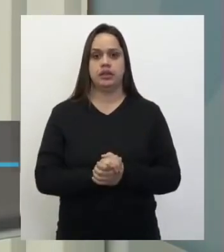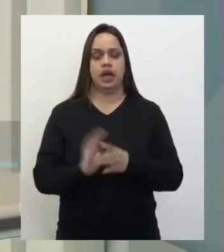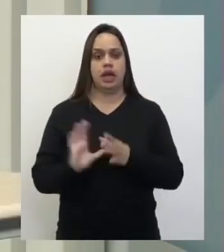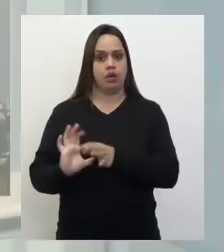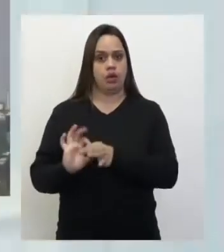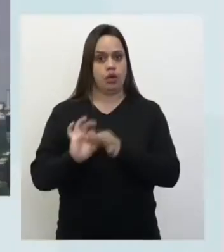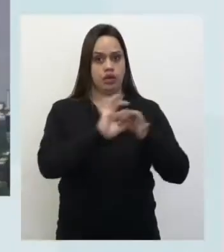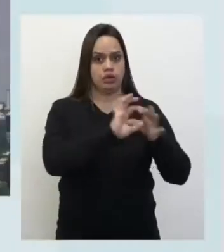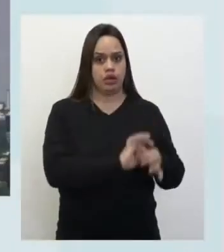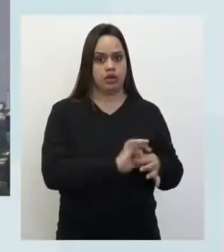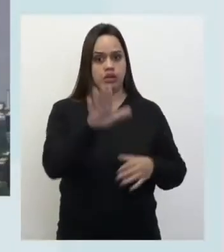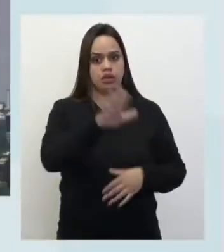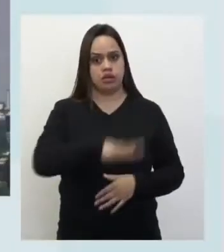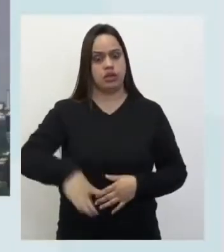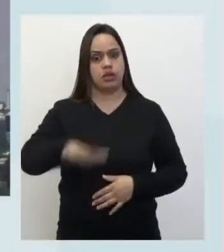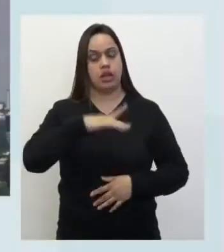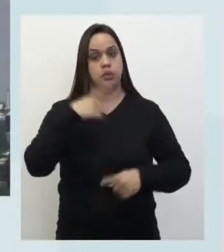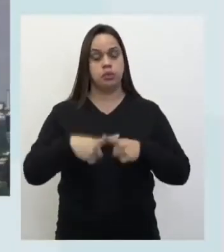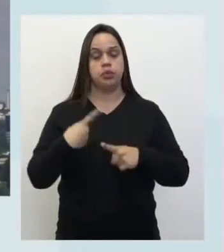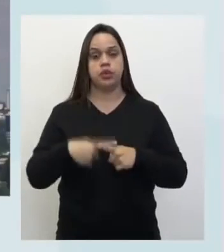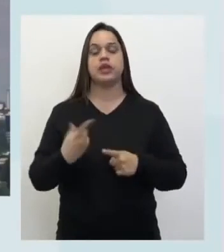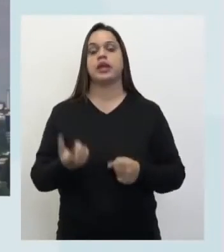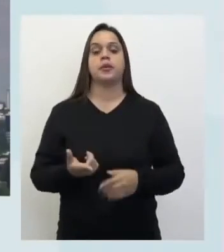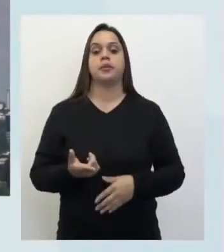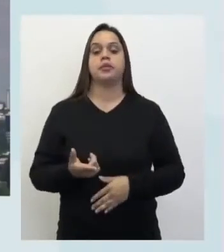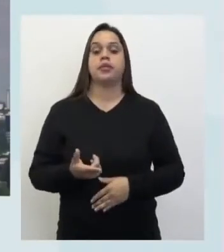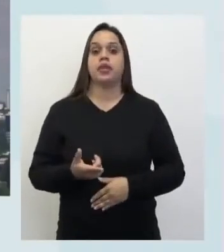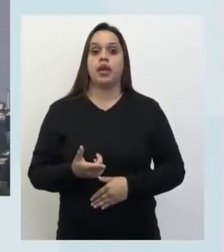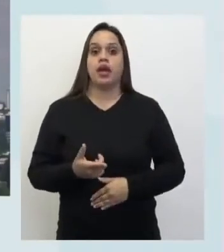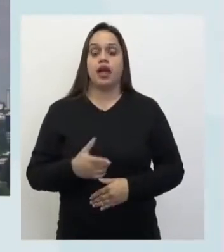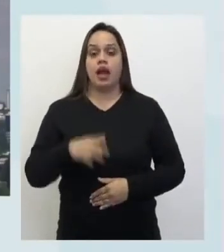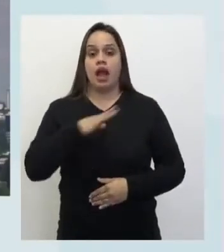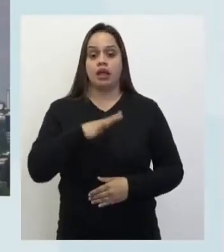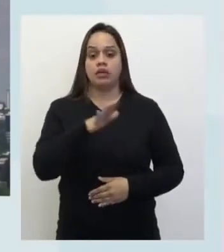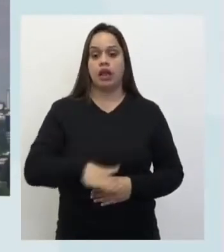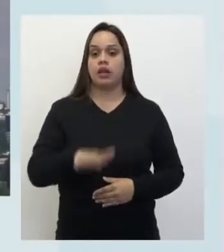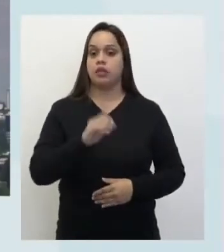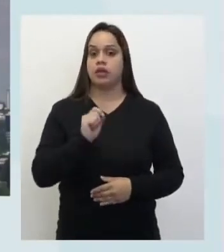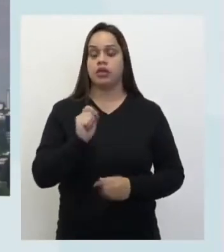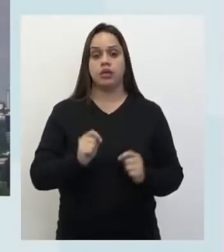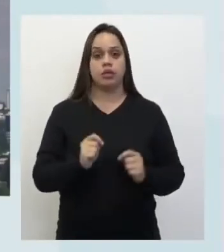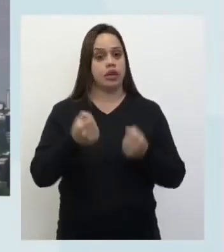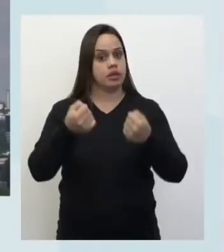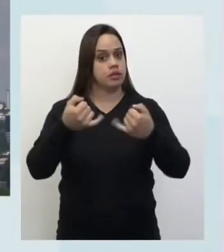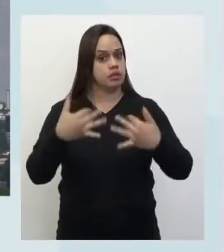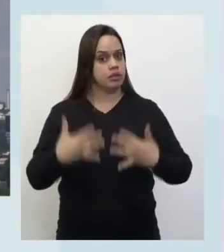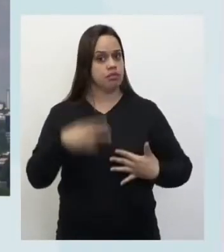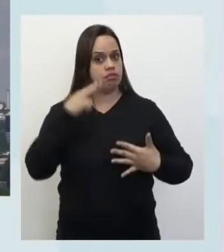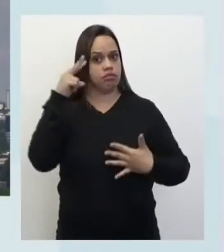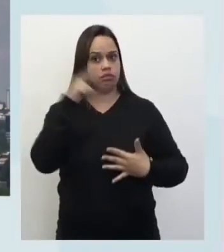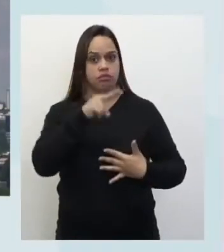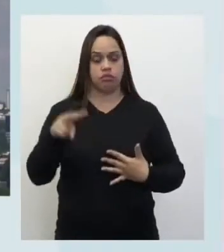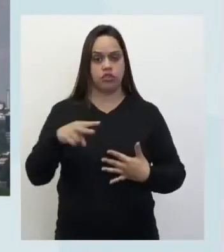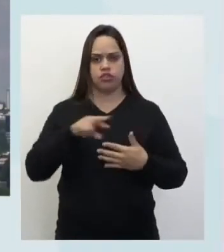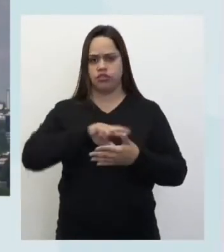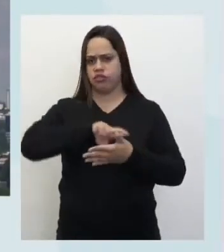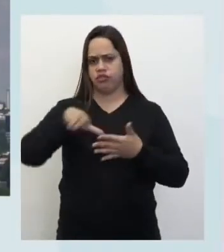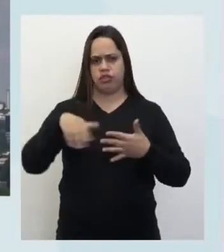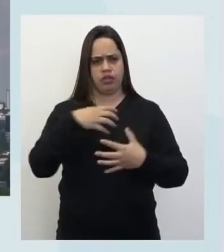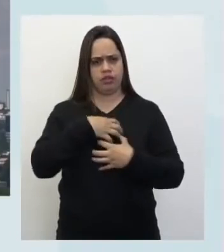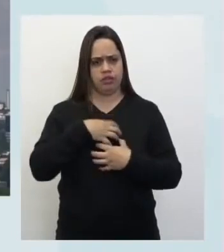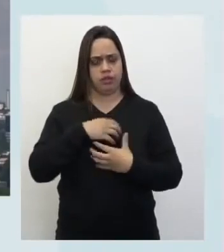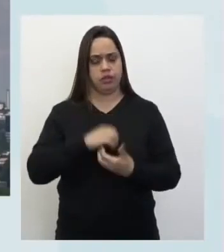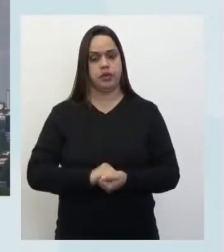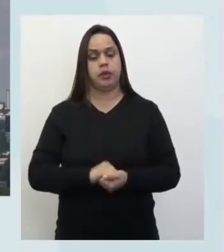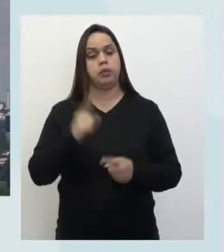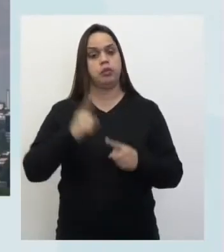contextualização da cidade, porque a cidade ela pode ser definida de diversas formas, né? É importante a